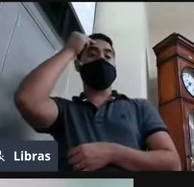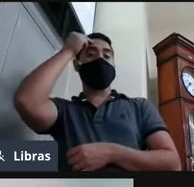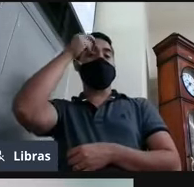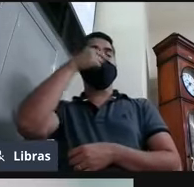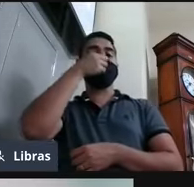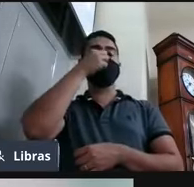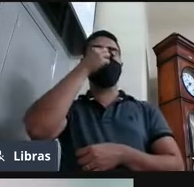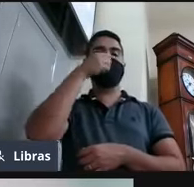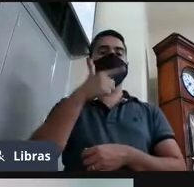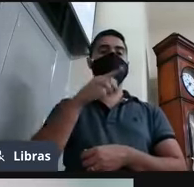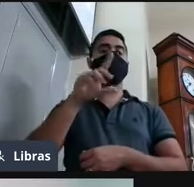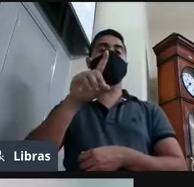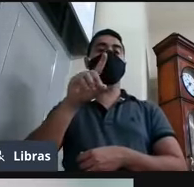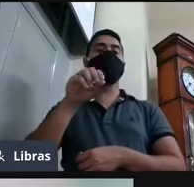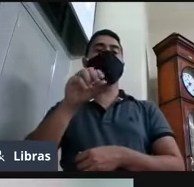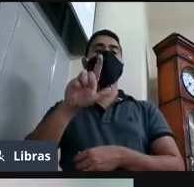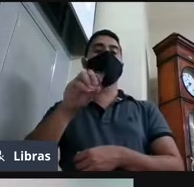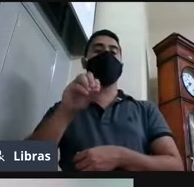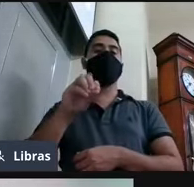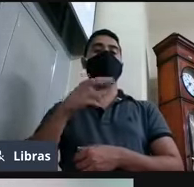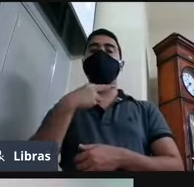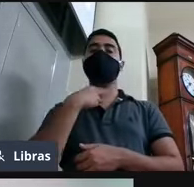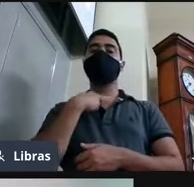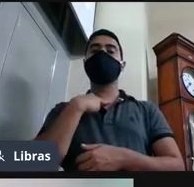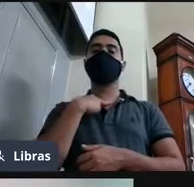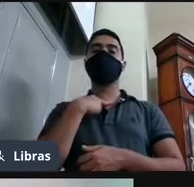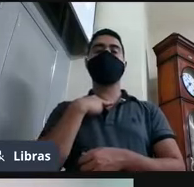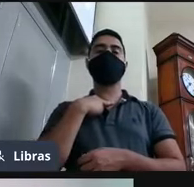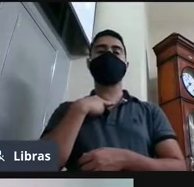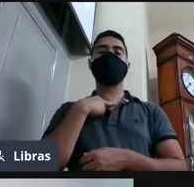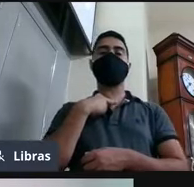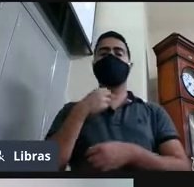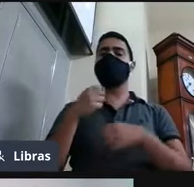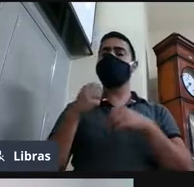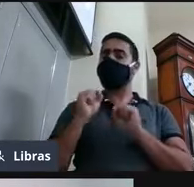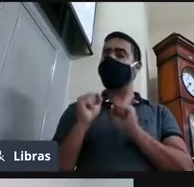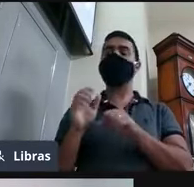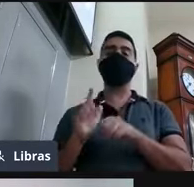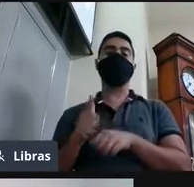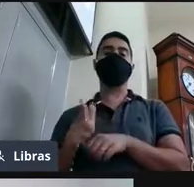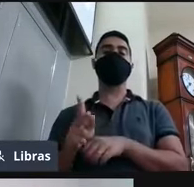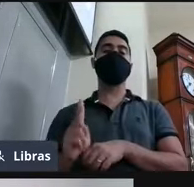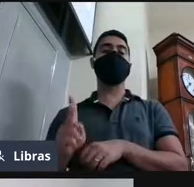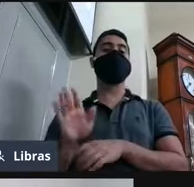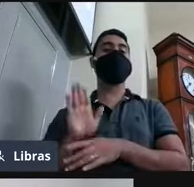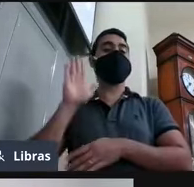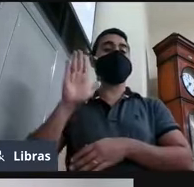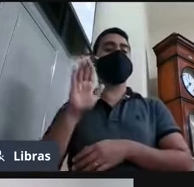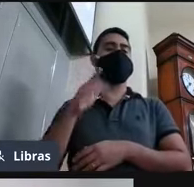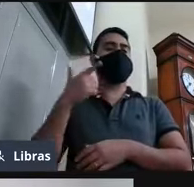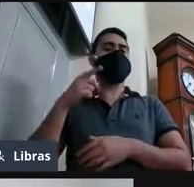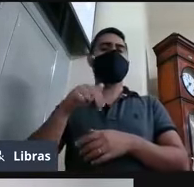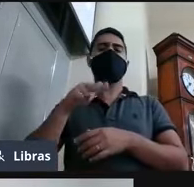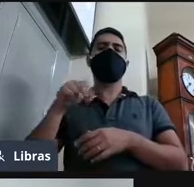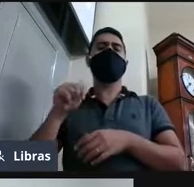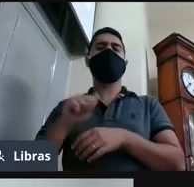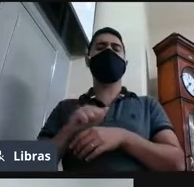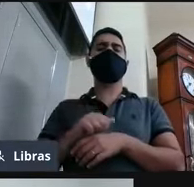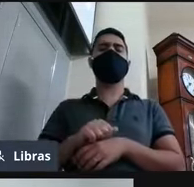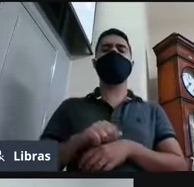comete dolo, ele não pode ser inelegível. Está lá na Constituição. Em momento